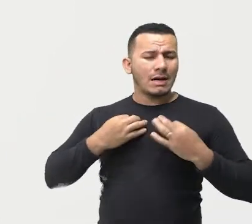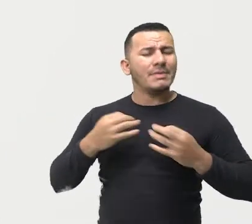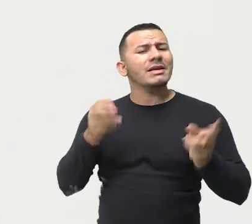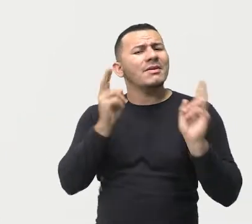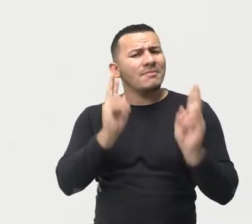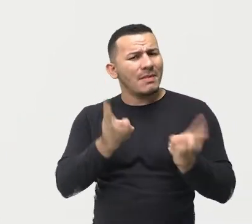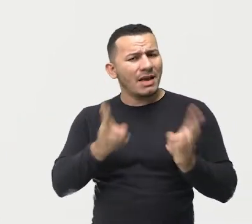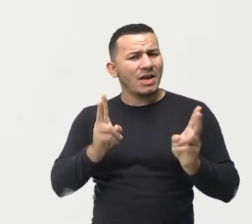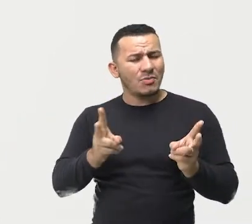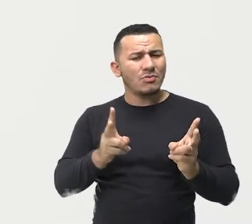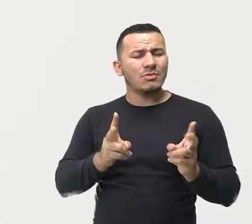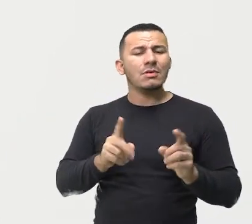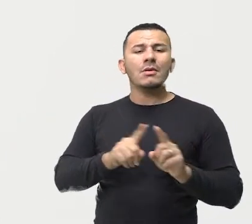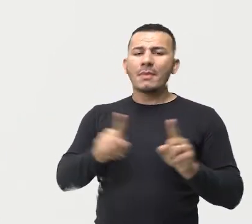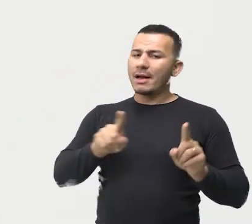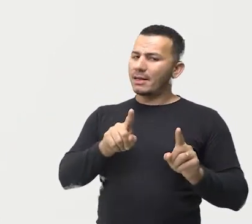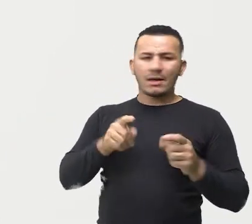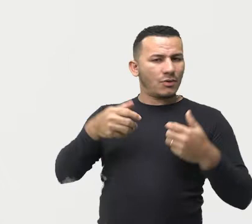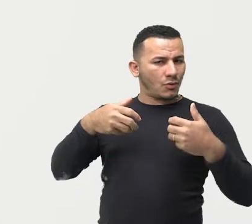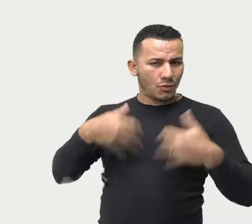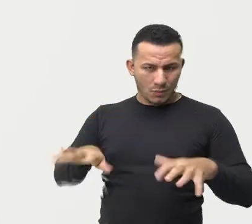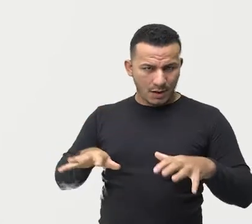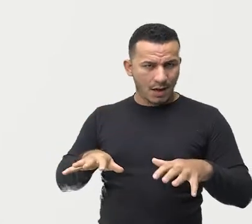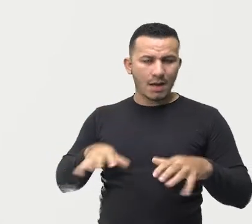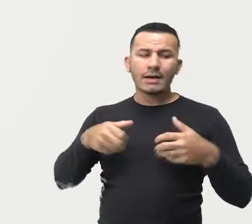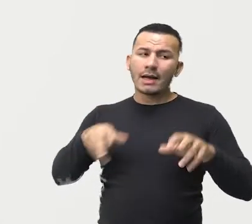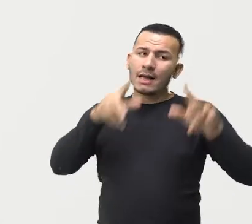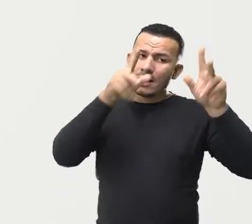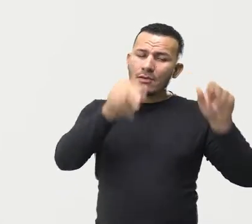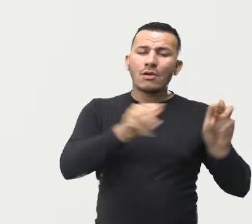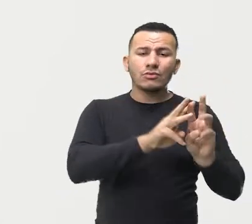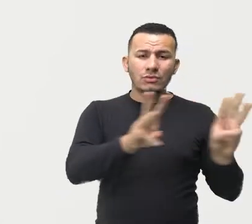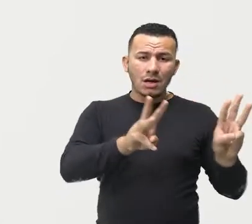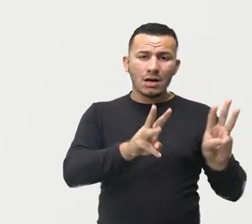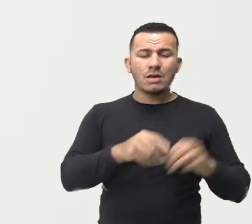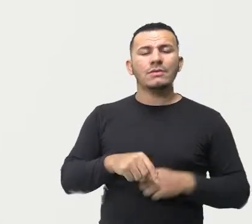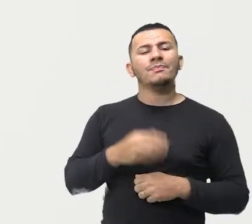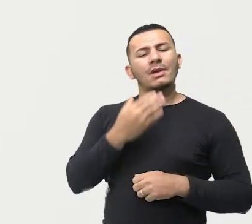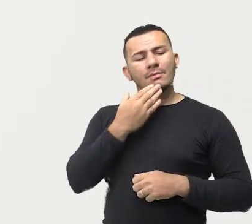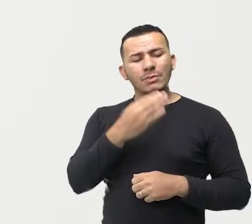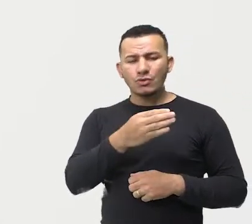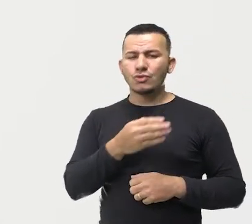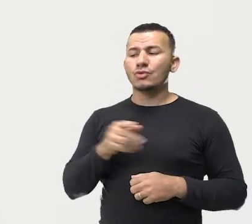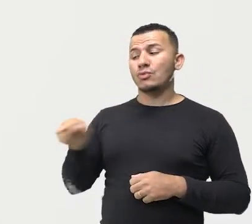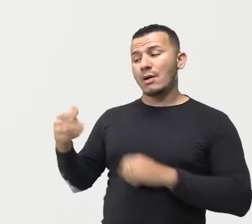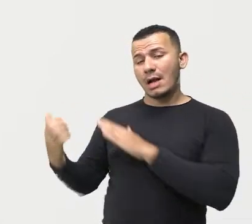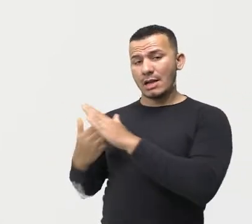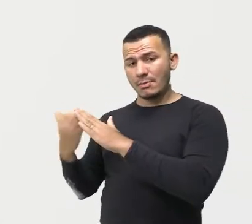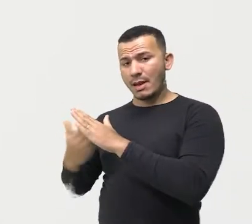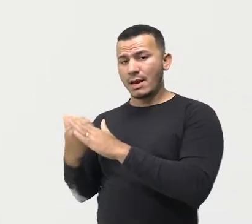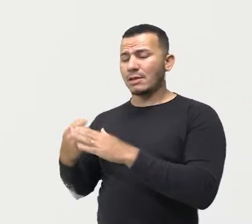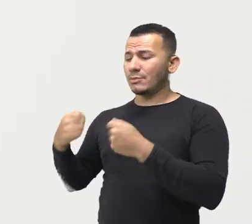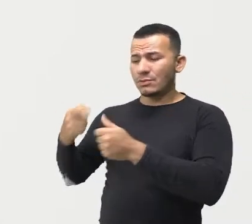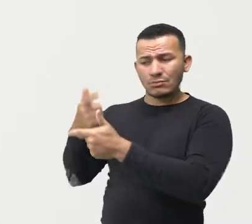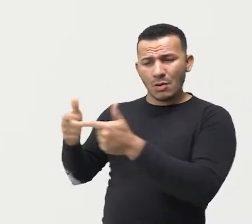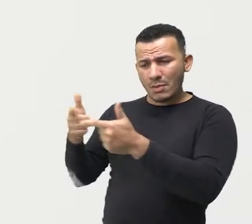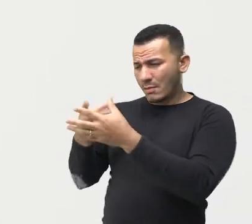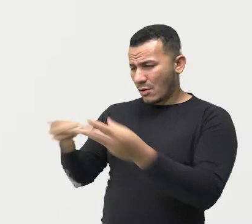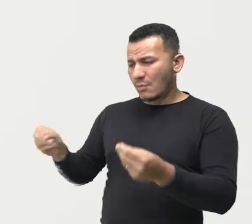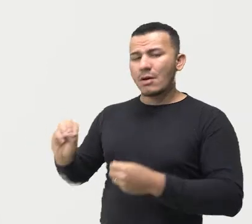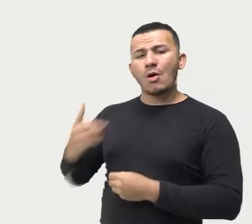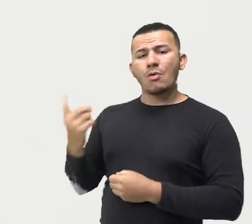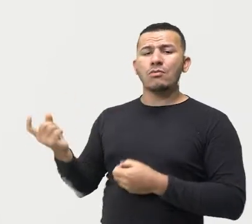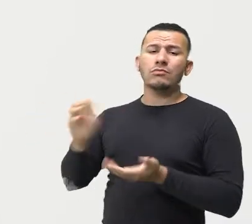e ela pediu uma posição que a empresa arrumasse alguma solução ou ela que o